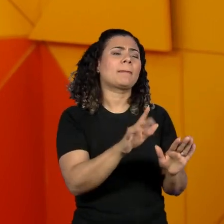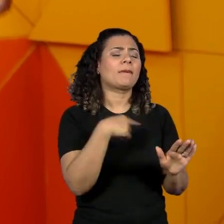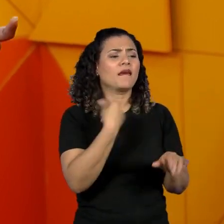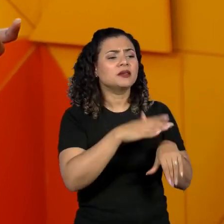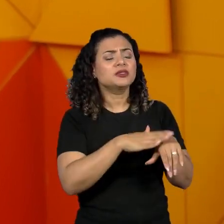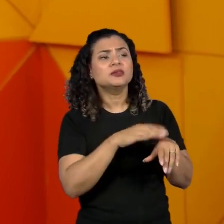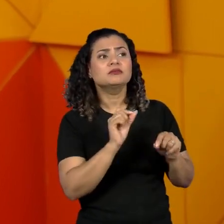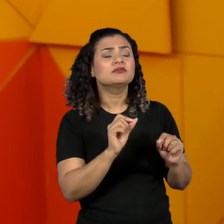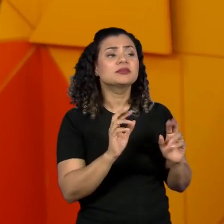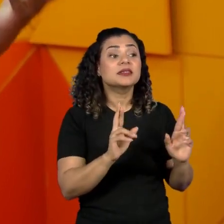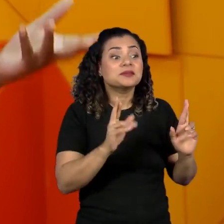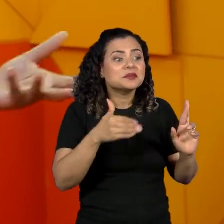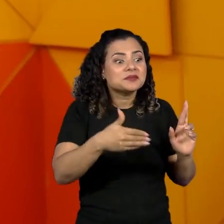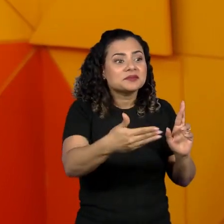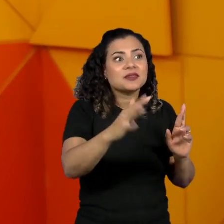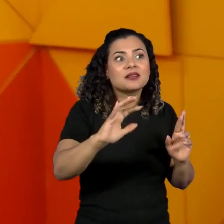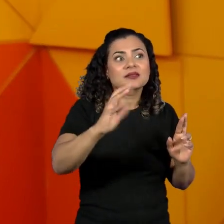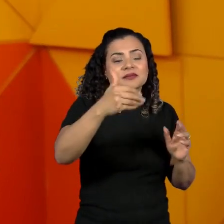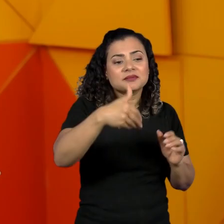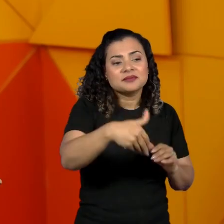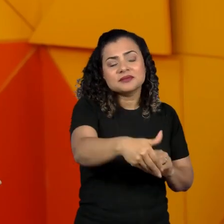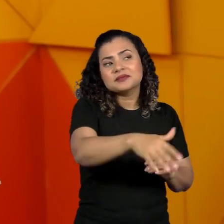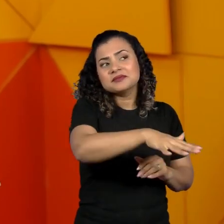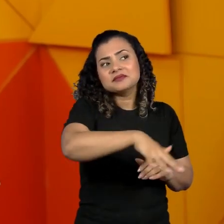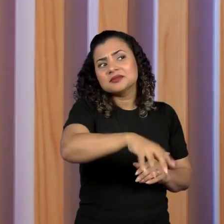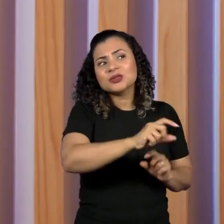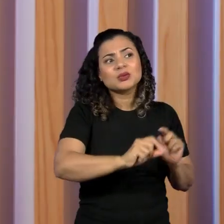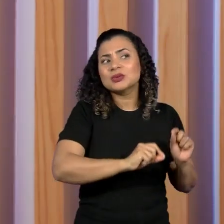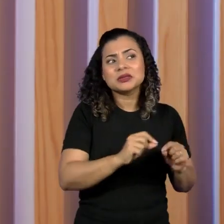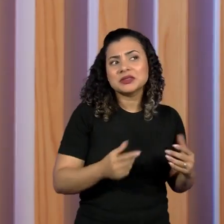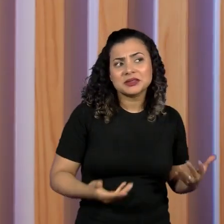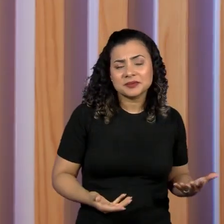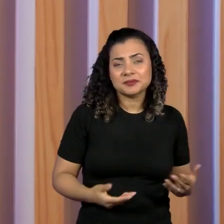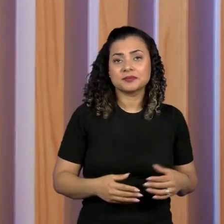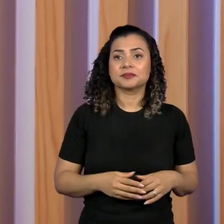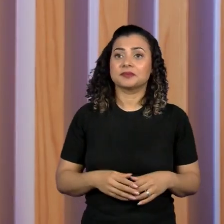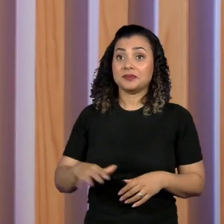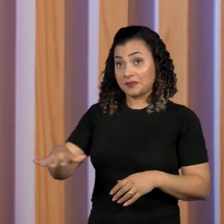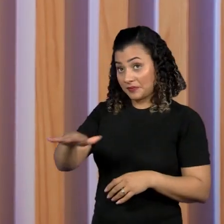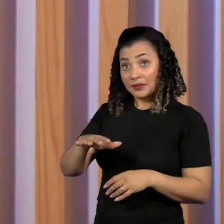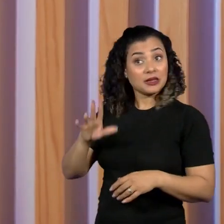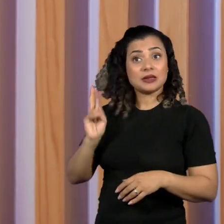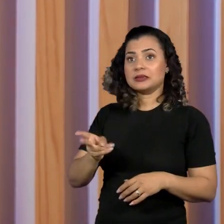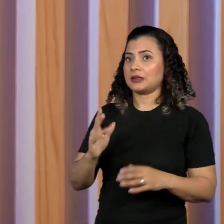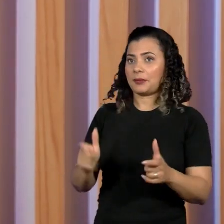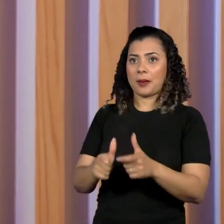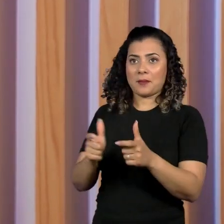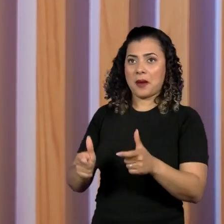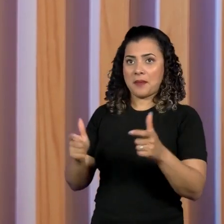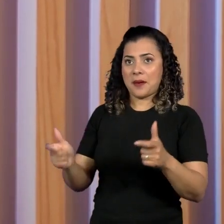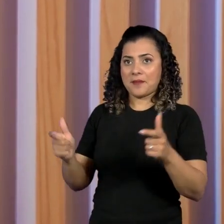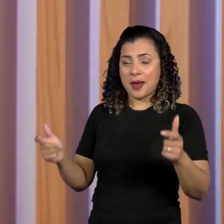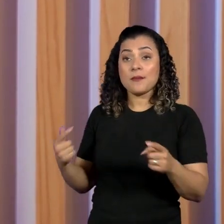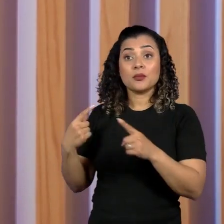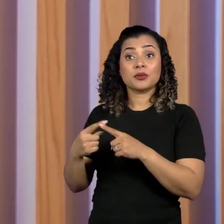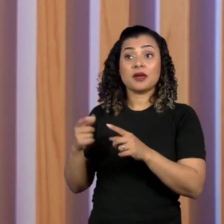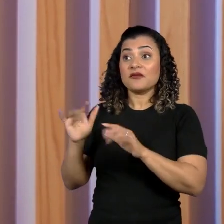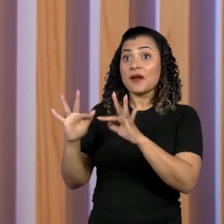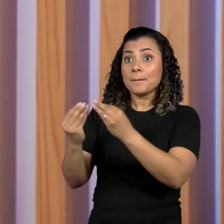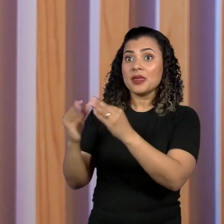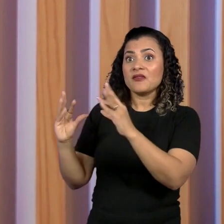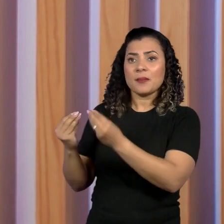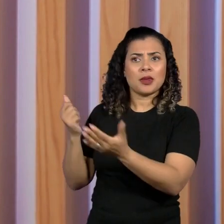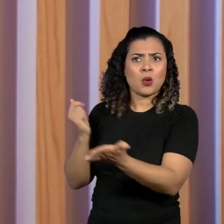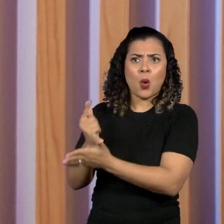pode esperar daqui para frente para esse ambiente? Bom, é um ambiente que sempre cresce, né? Até porque o consumo das